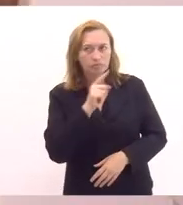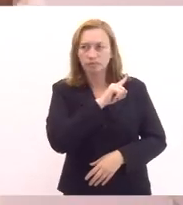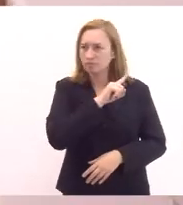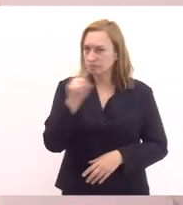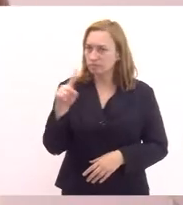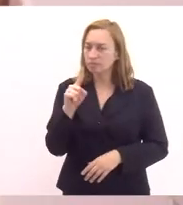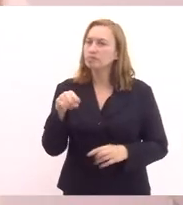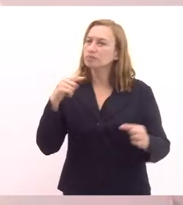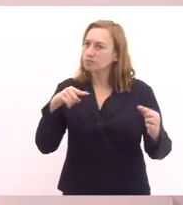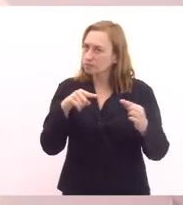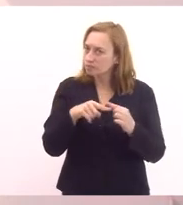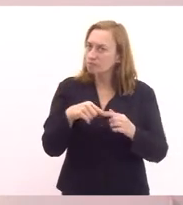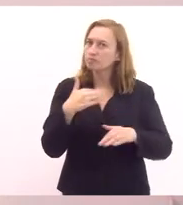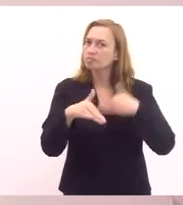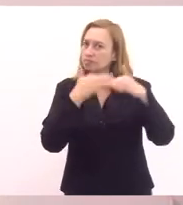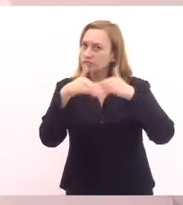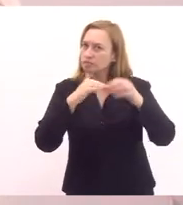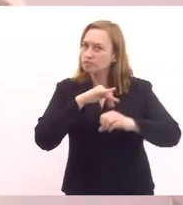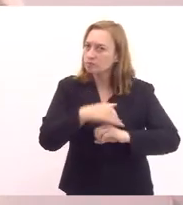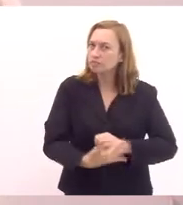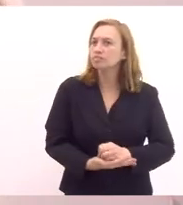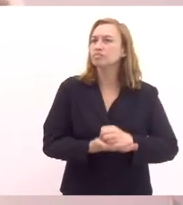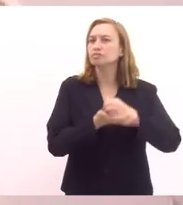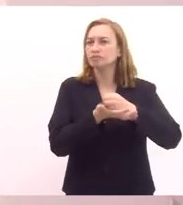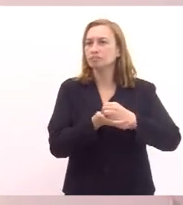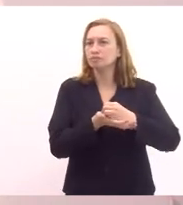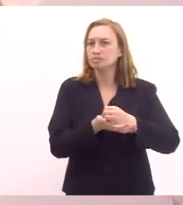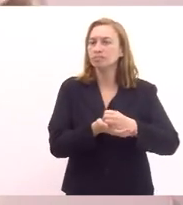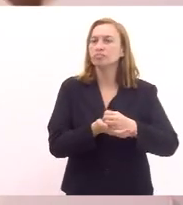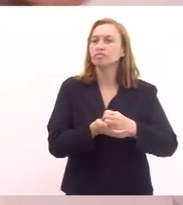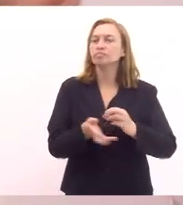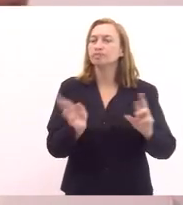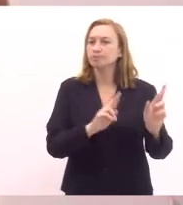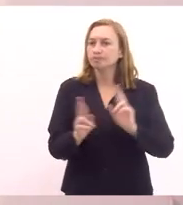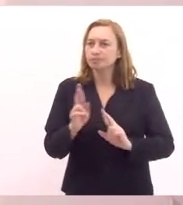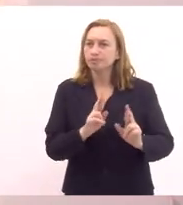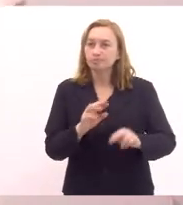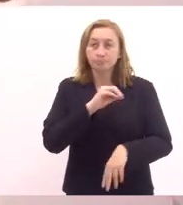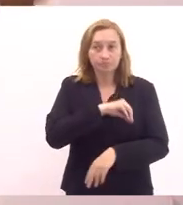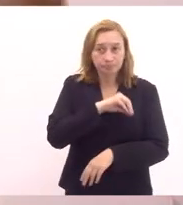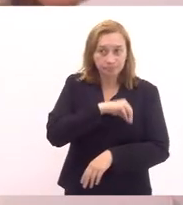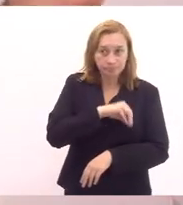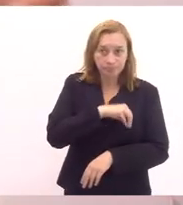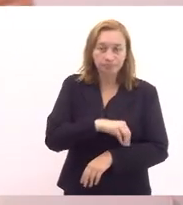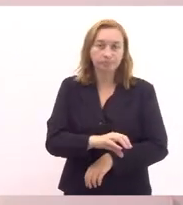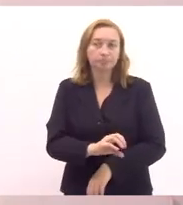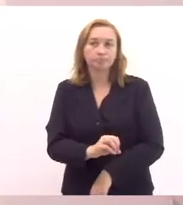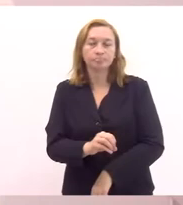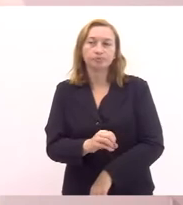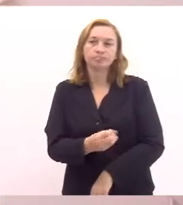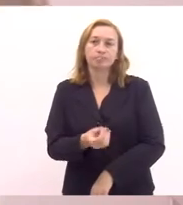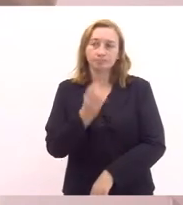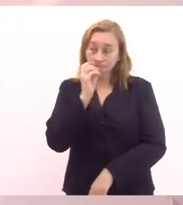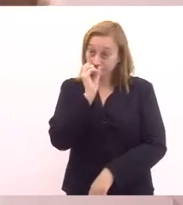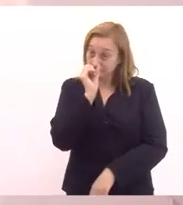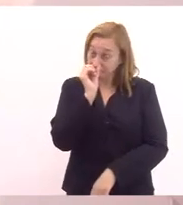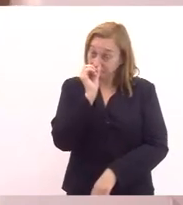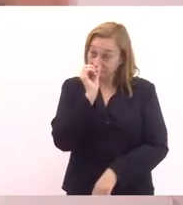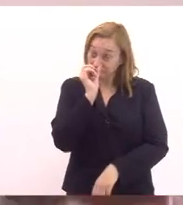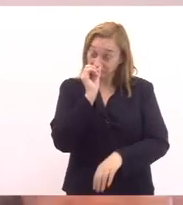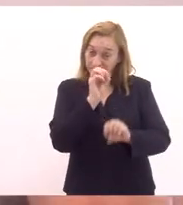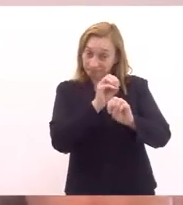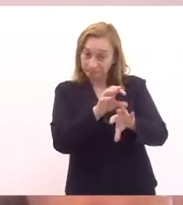mas não os objetivos desenvolvimento sustentáveis tem pontos relativos a renda alfabetização a